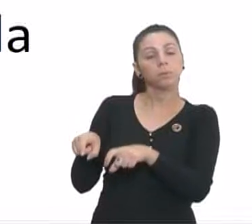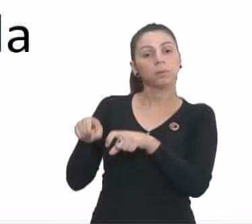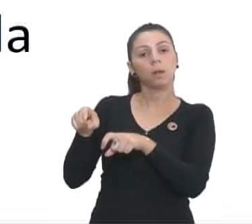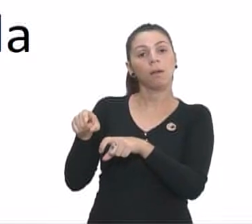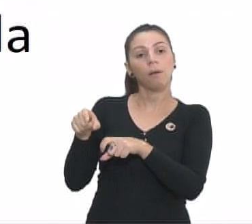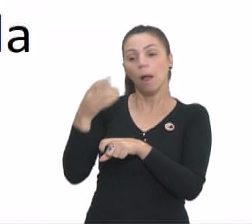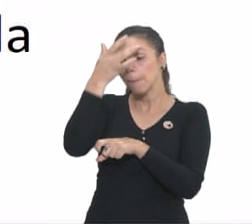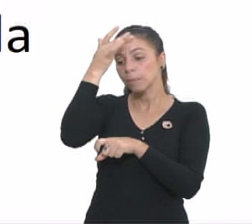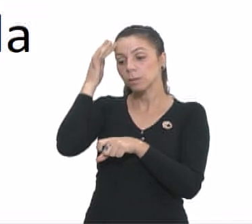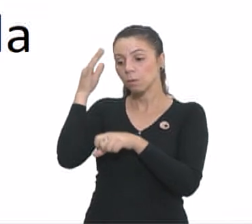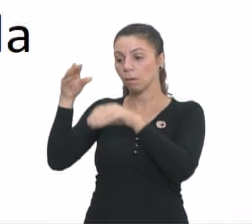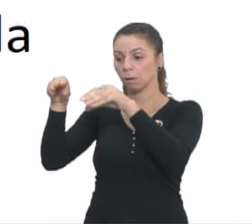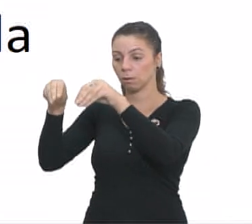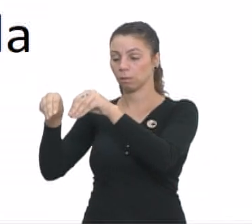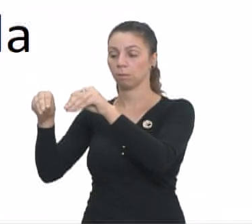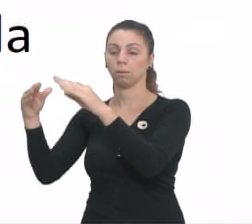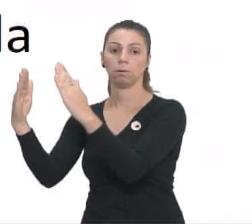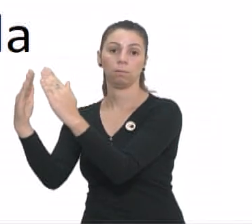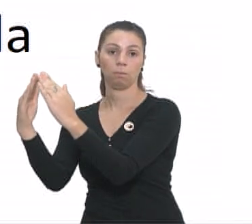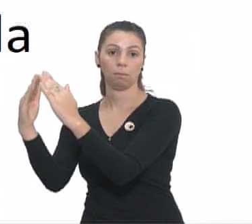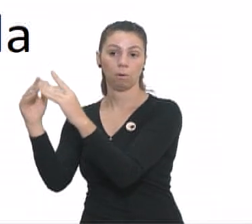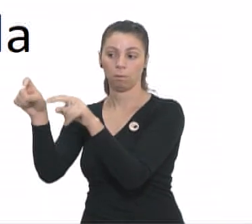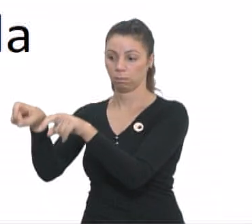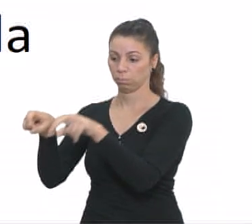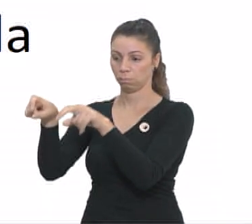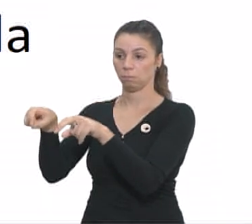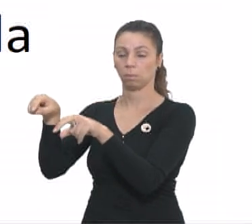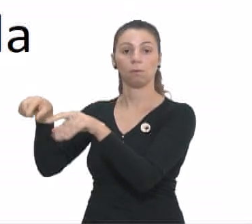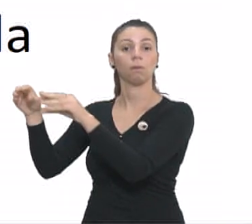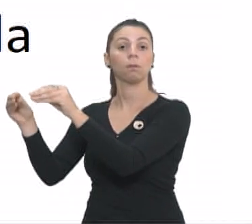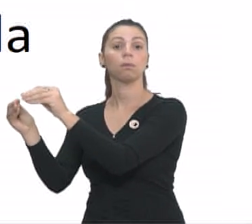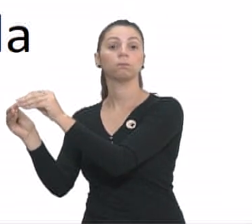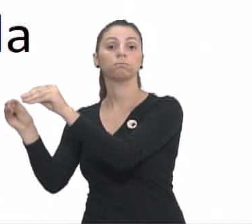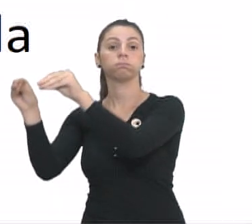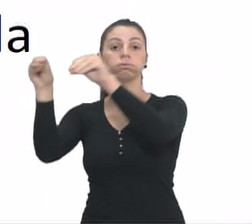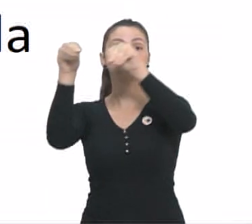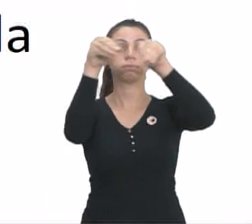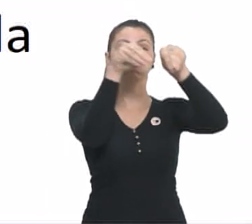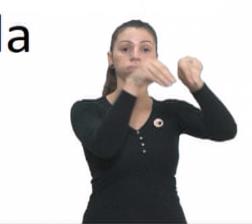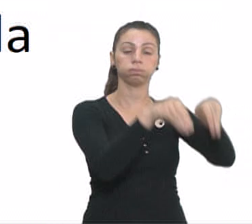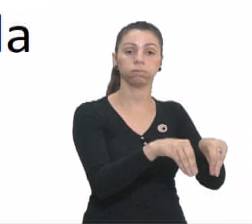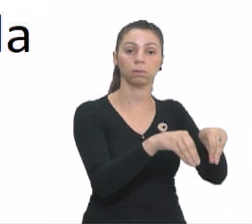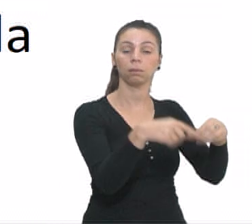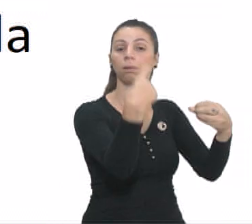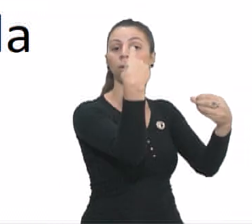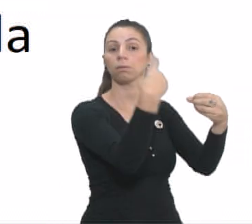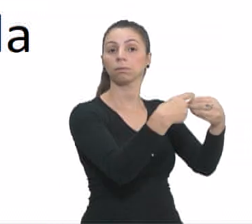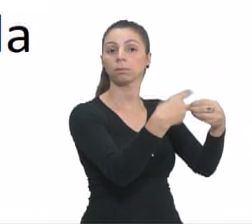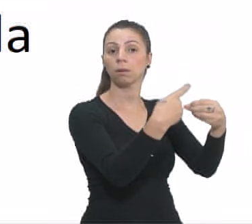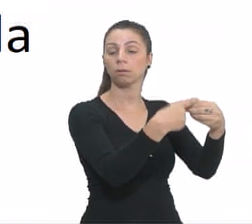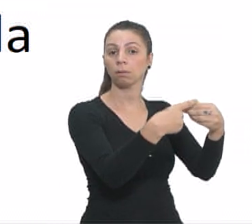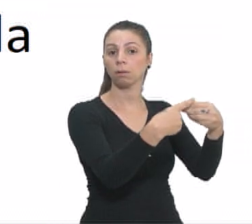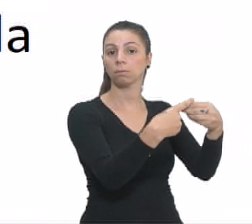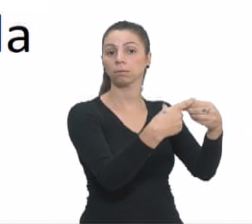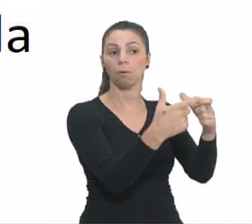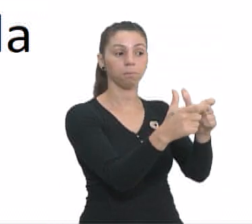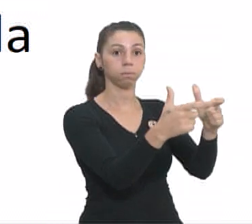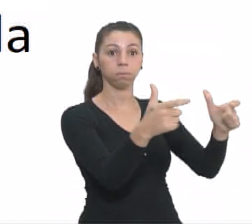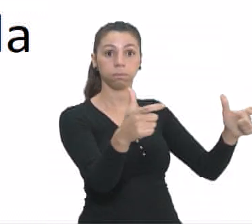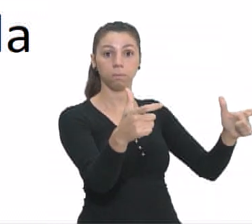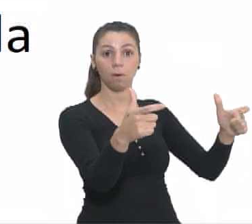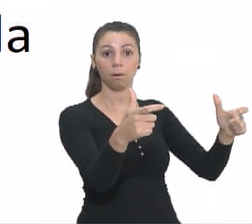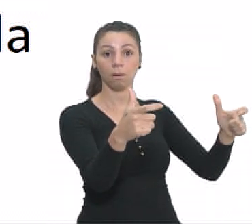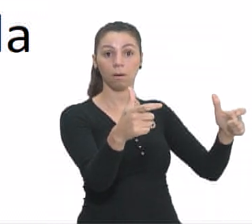de pessoas que moram no espaço rural e direcionam-se para cidades grandes. Ocorre em